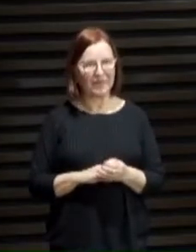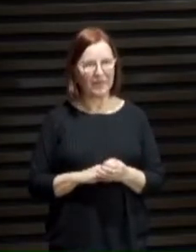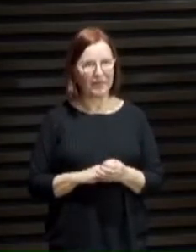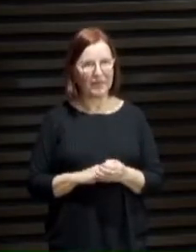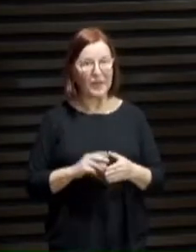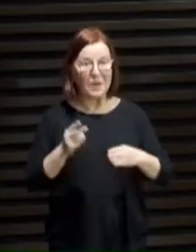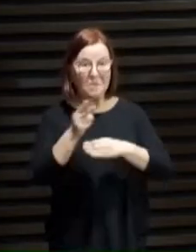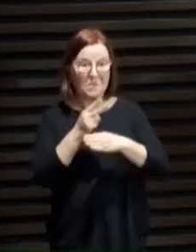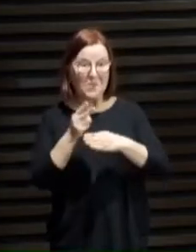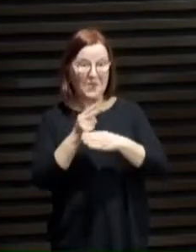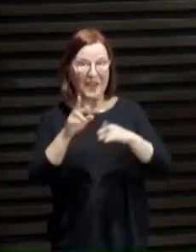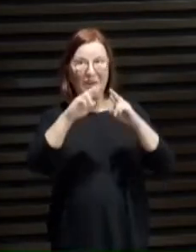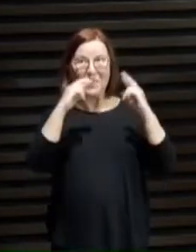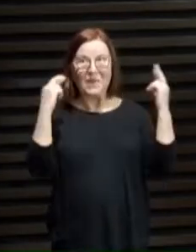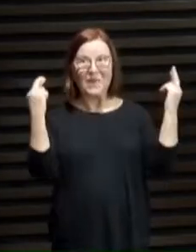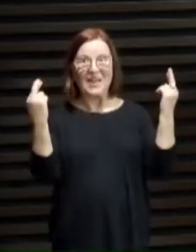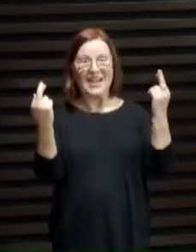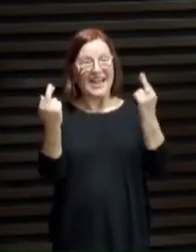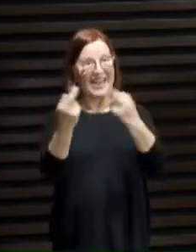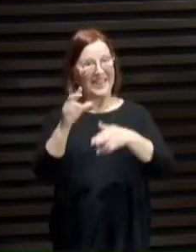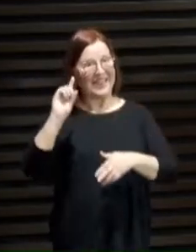buscar o reino de Deus em primeiro lugar